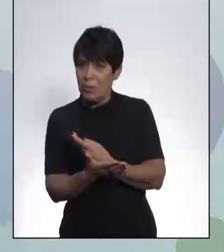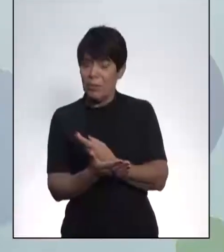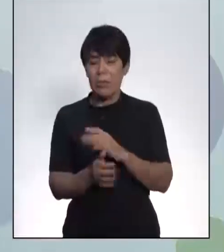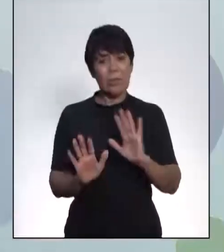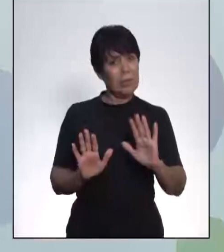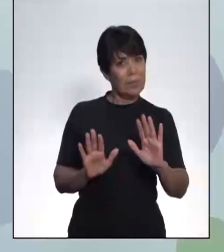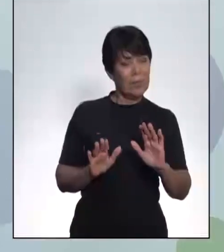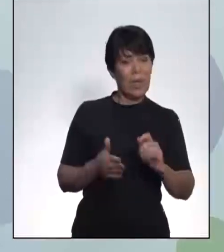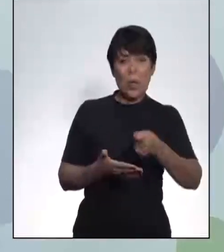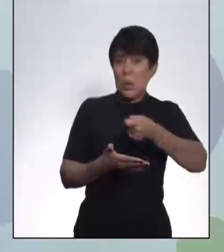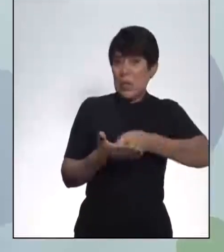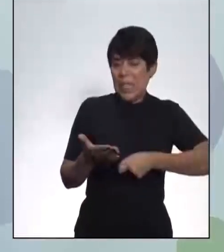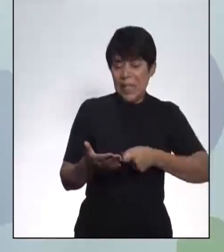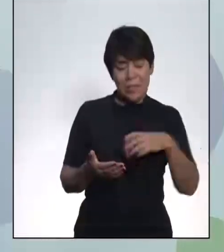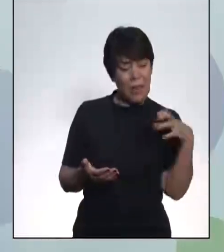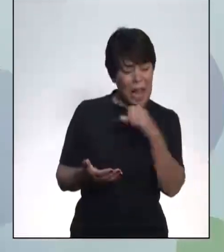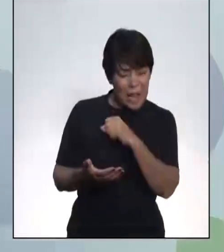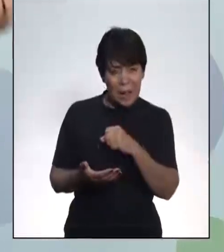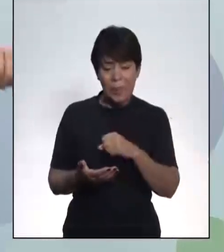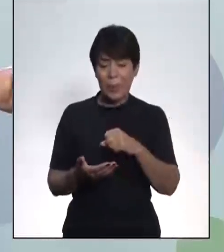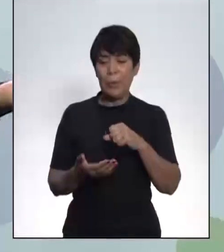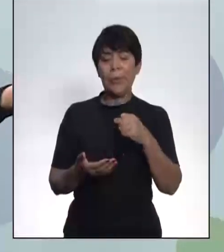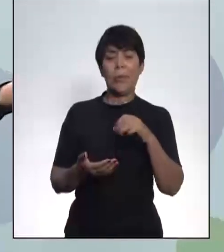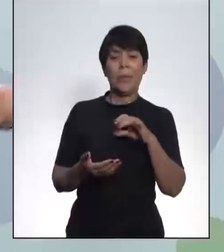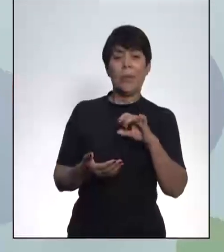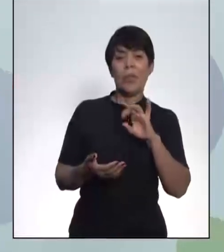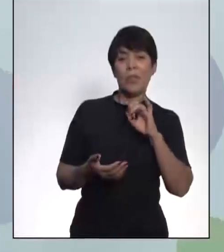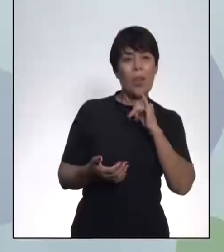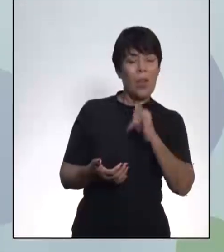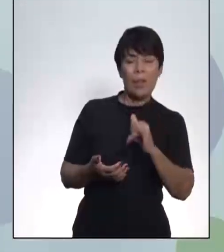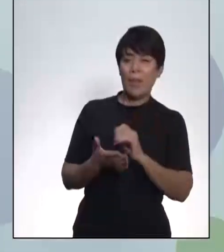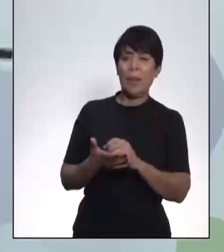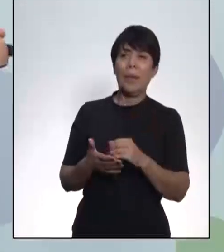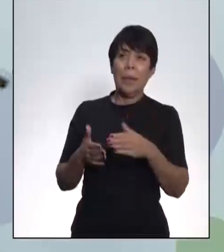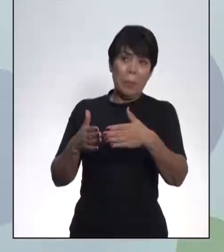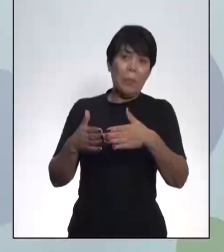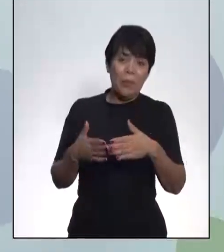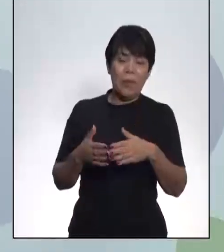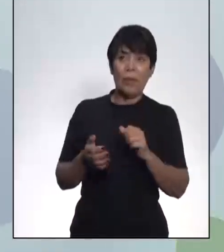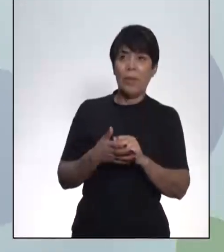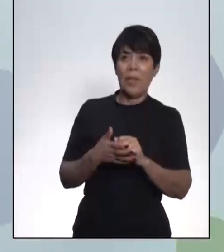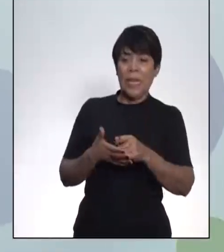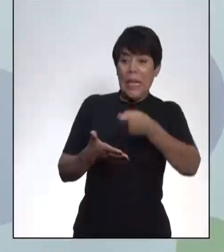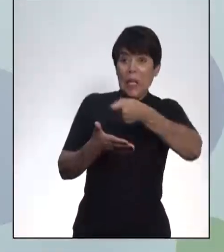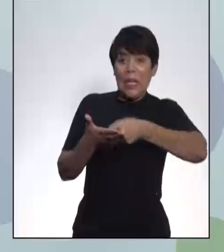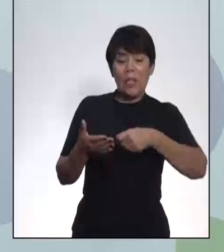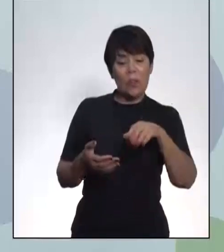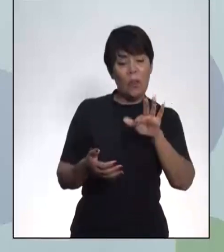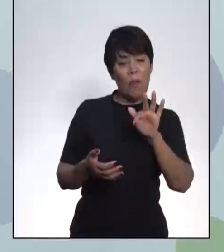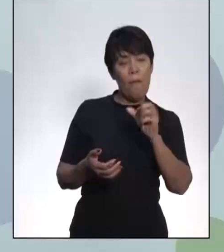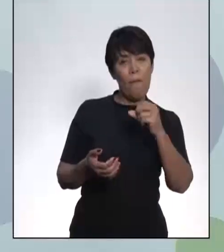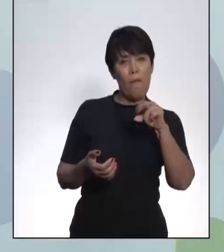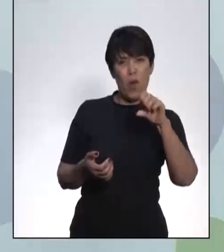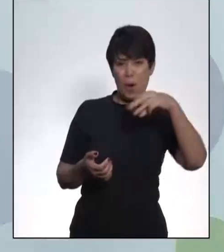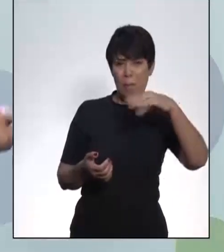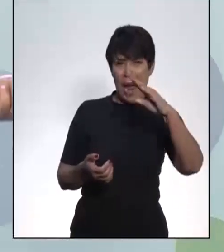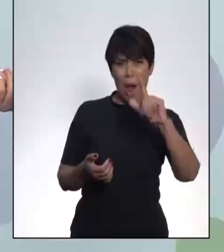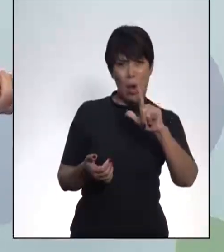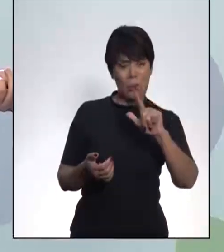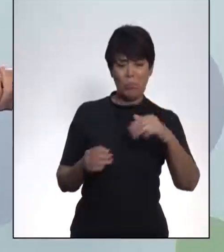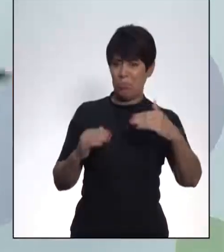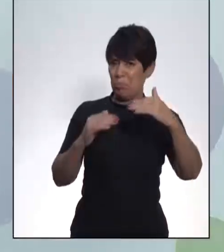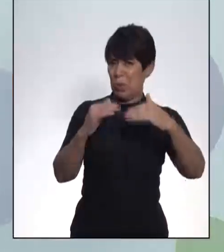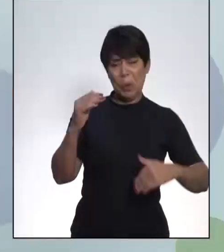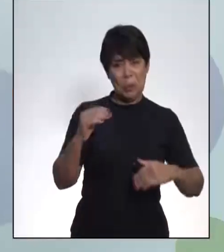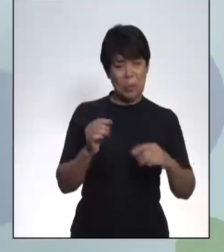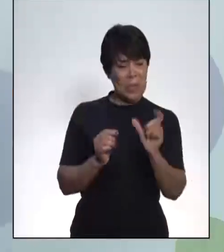que é mais dinâmico, um bilhetinho, alguma coisa. Você vai ficar assim, por obséquio. Será que Vossa Senhoria poderia, a partir desse momento, tá certo? No que